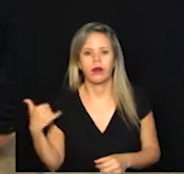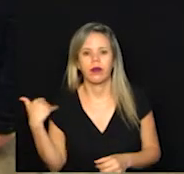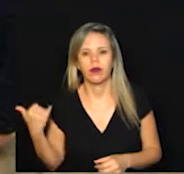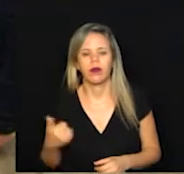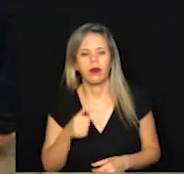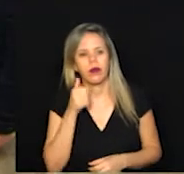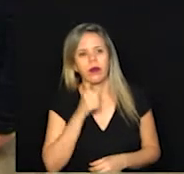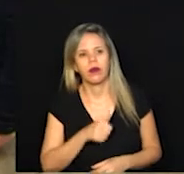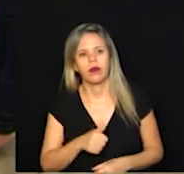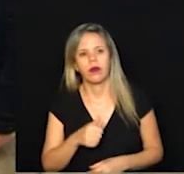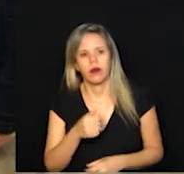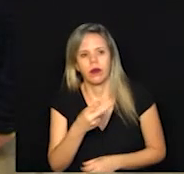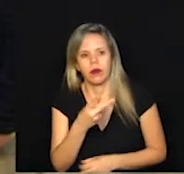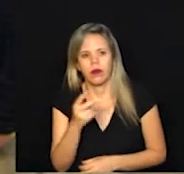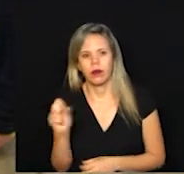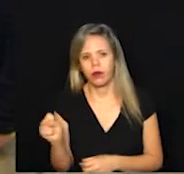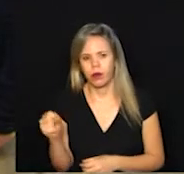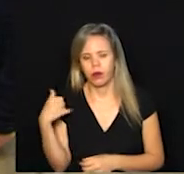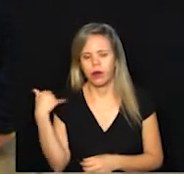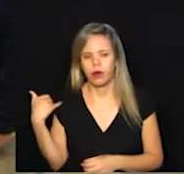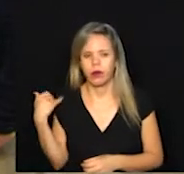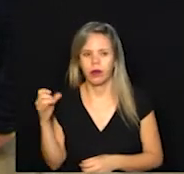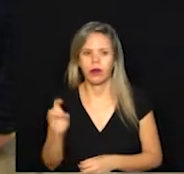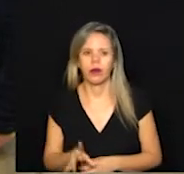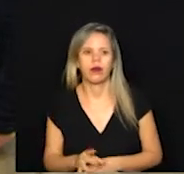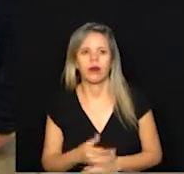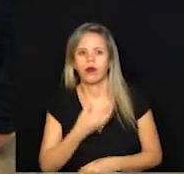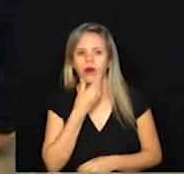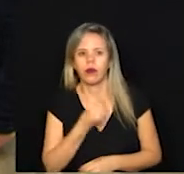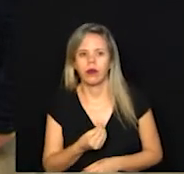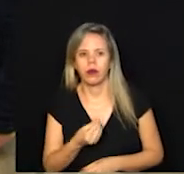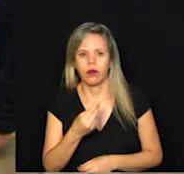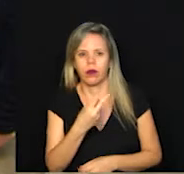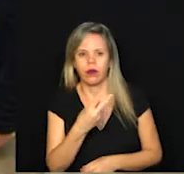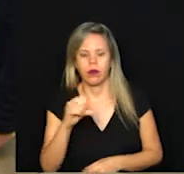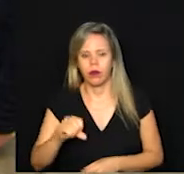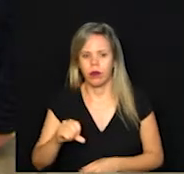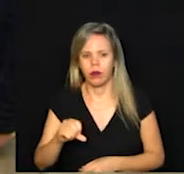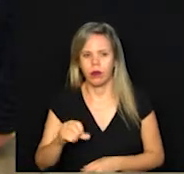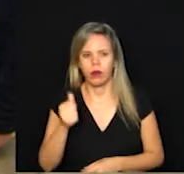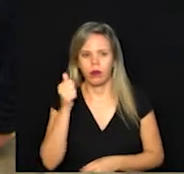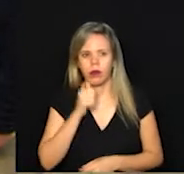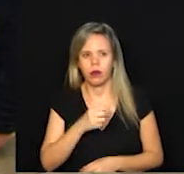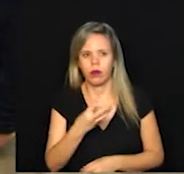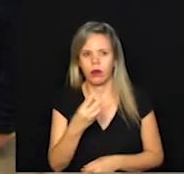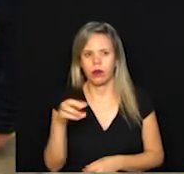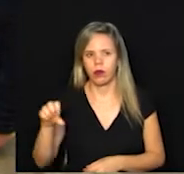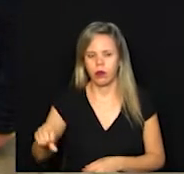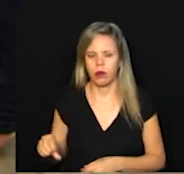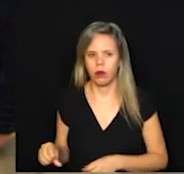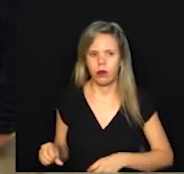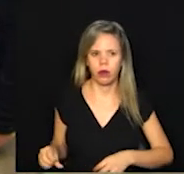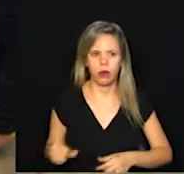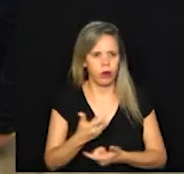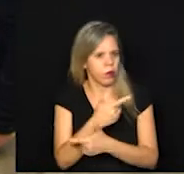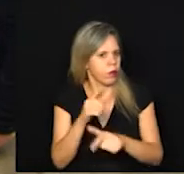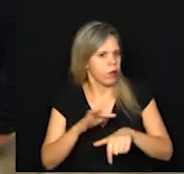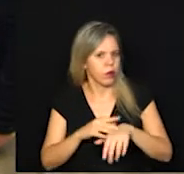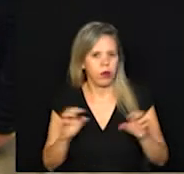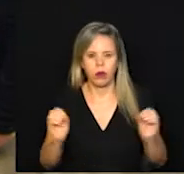etária. Mulher de 28 anos apenas, um homem de 29, uma mulher de 39 que não